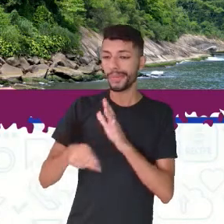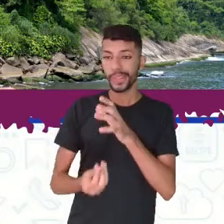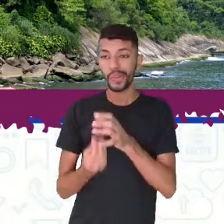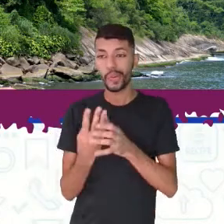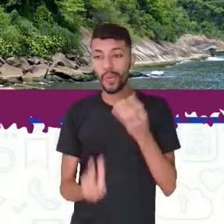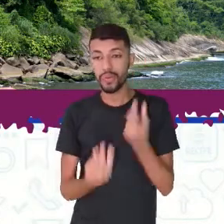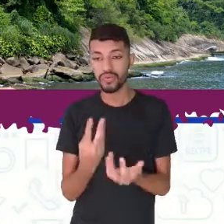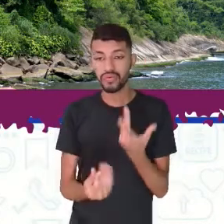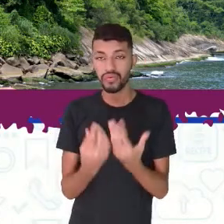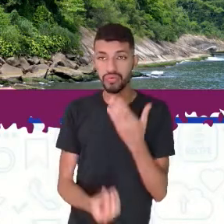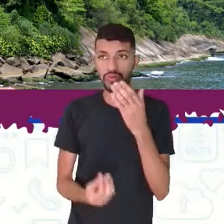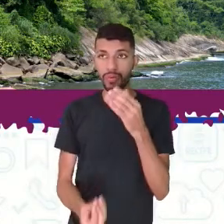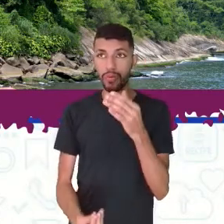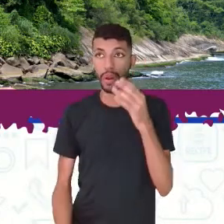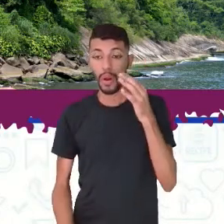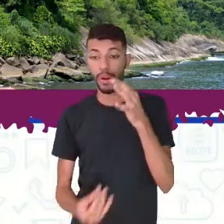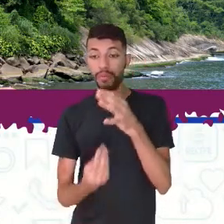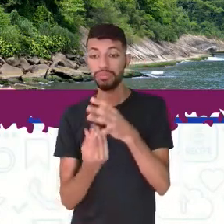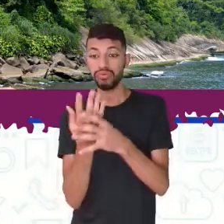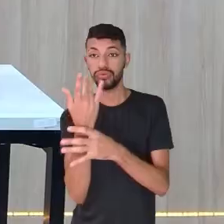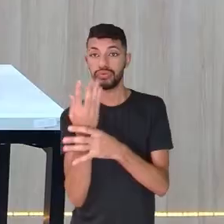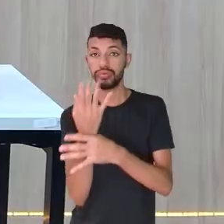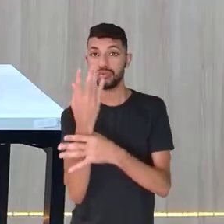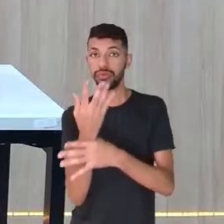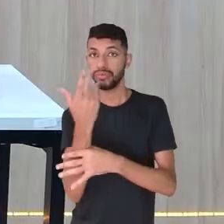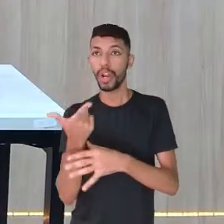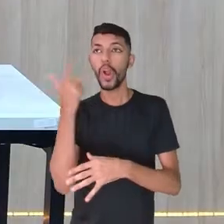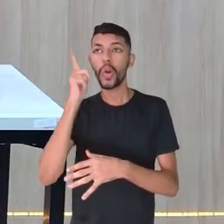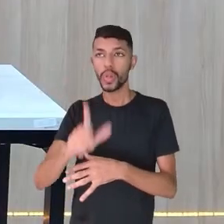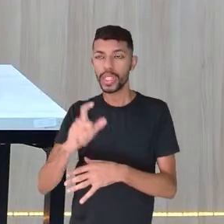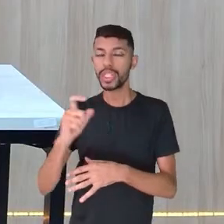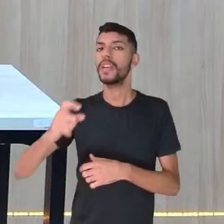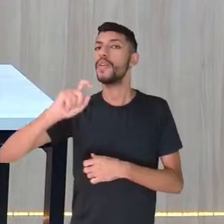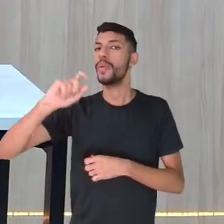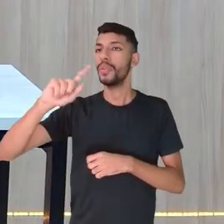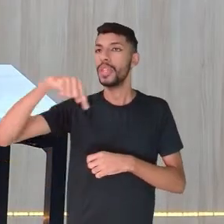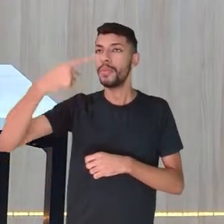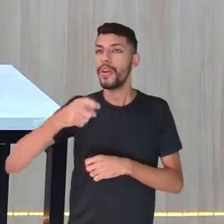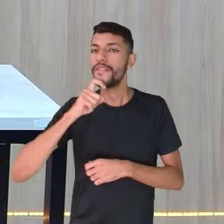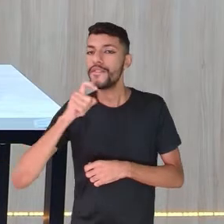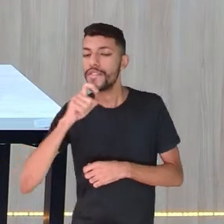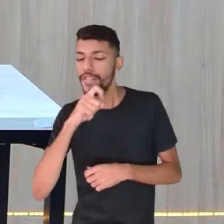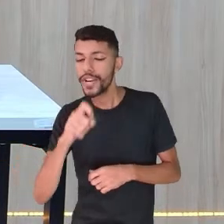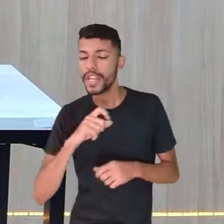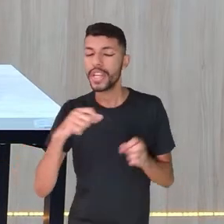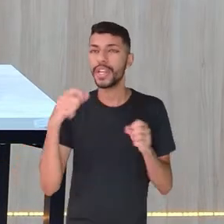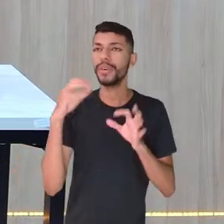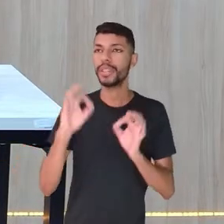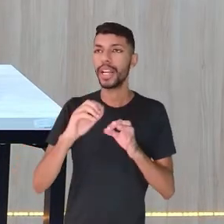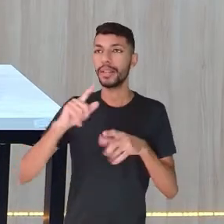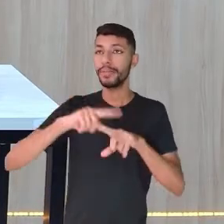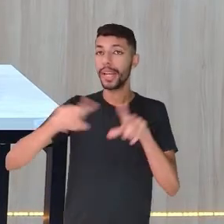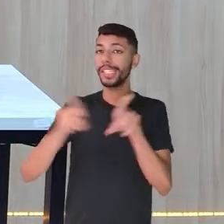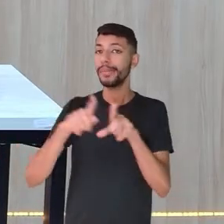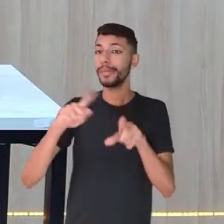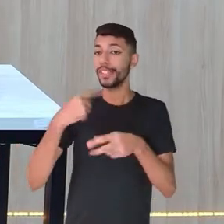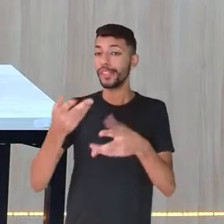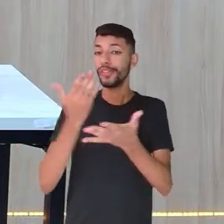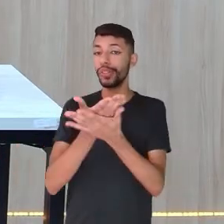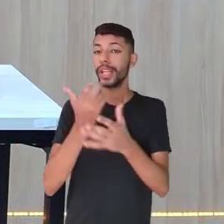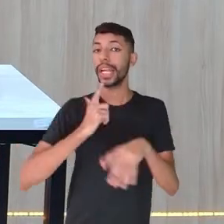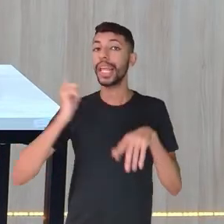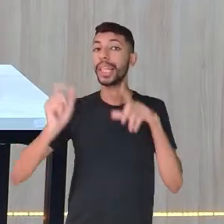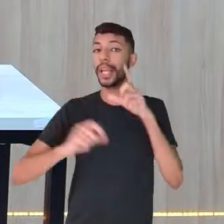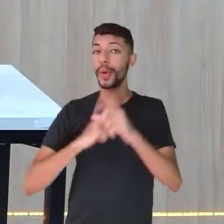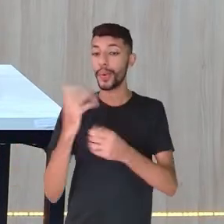que conseguiu sair, que solidificou, que resfriou fora do vulcão, mas a gente vai ver também que tem a